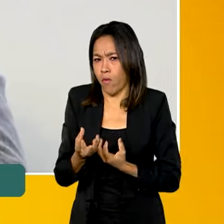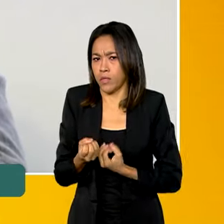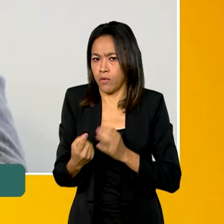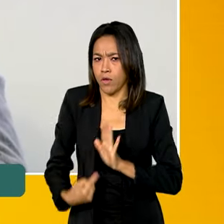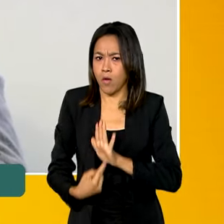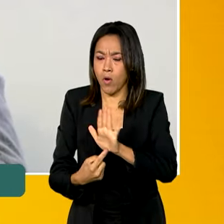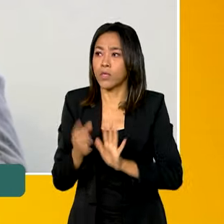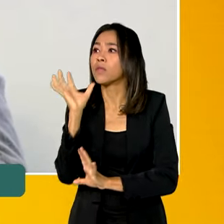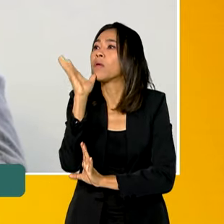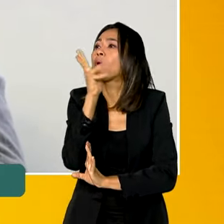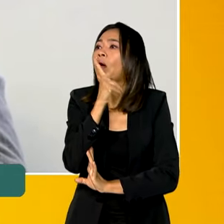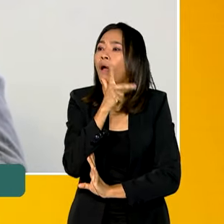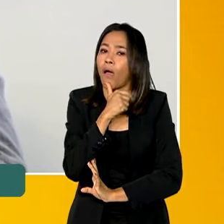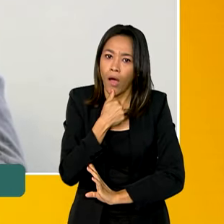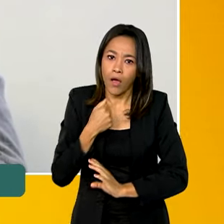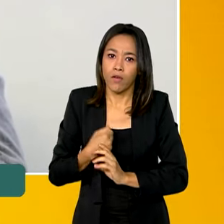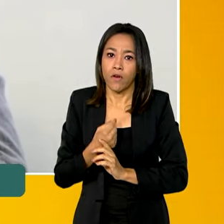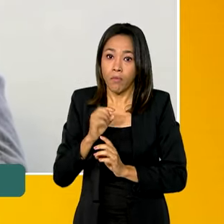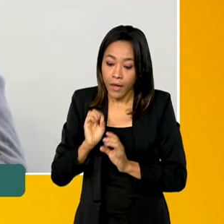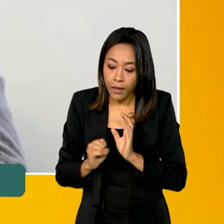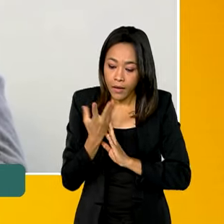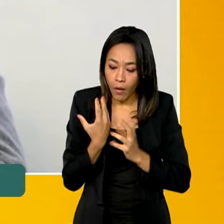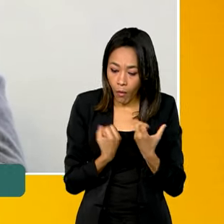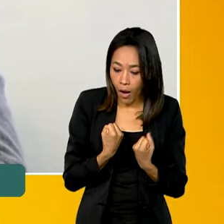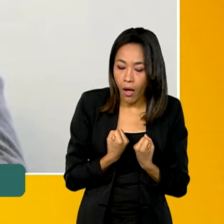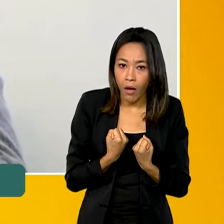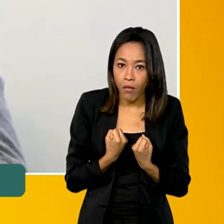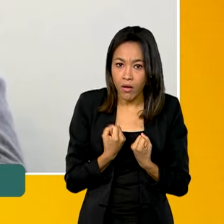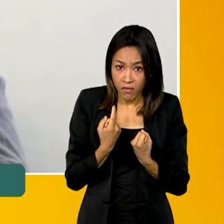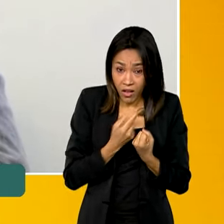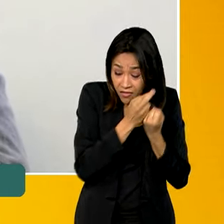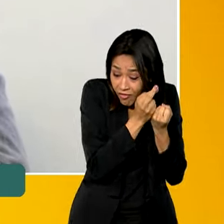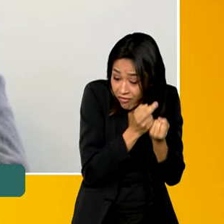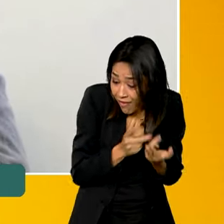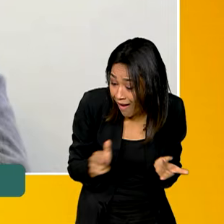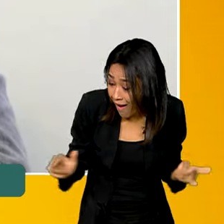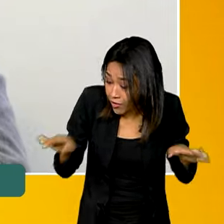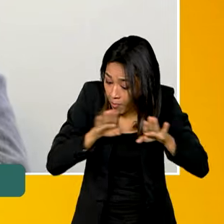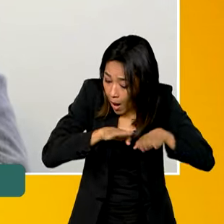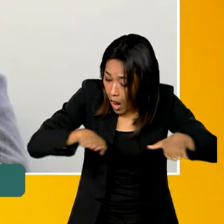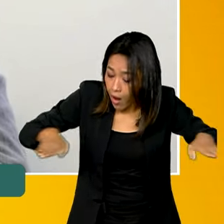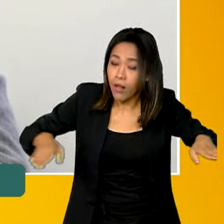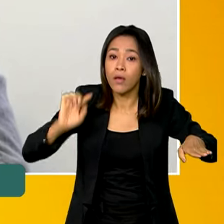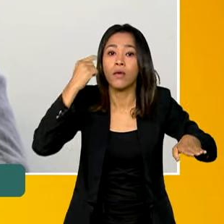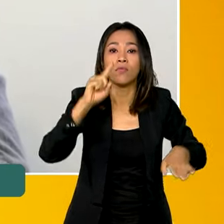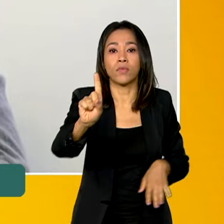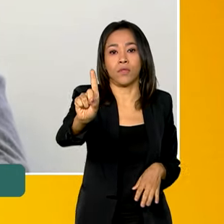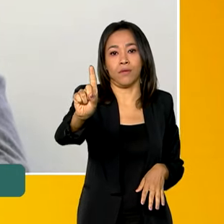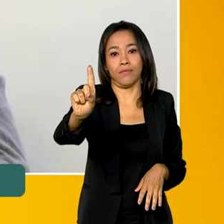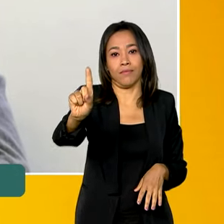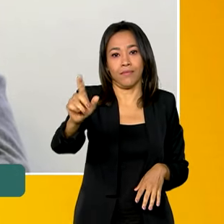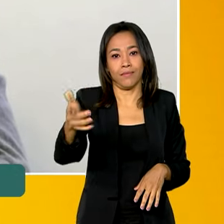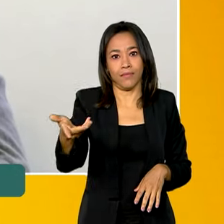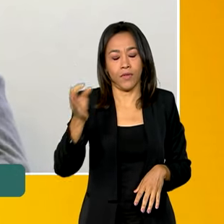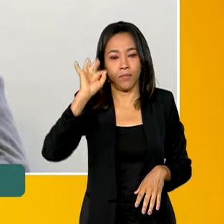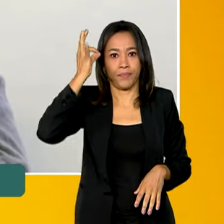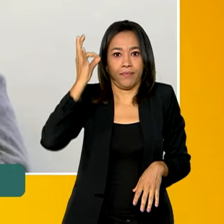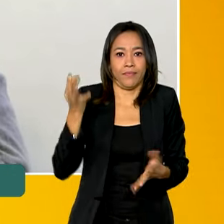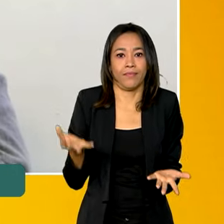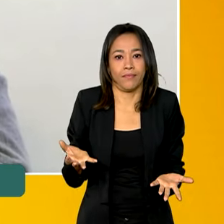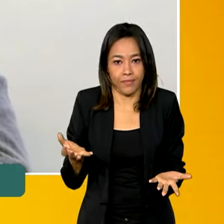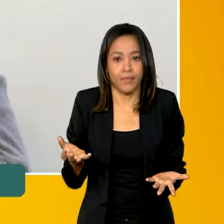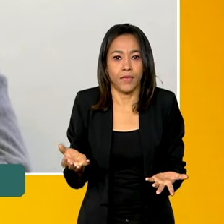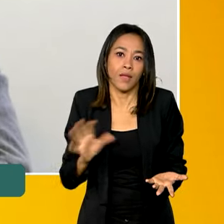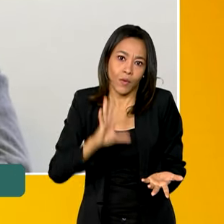a gente demorava dias para se fazer um carro hoje em dia você faz vários carros em um dia né Então as coisas têm acelerado cada vez